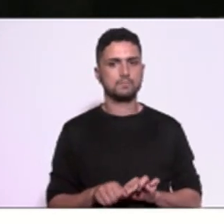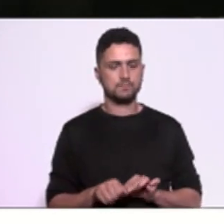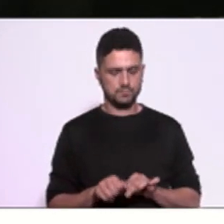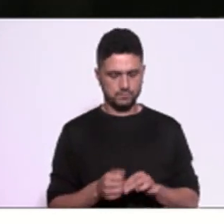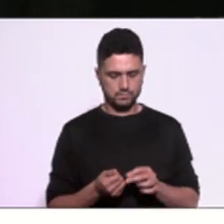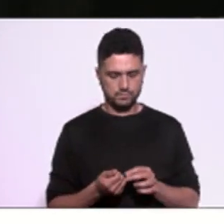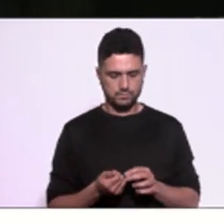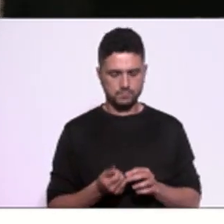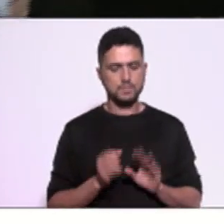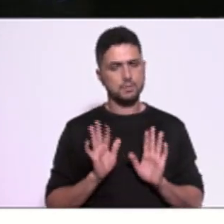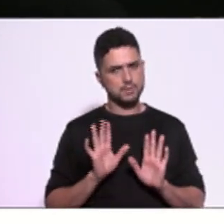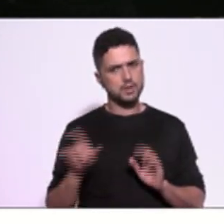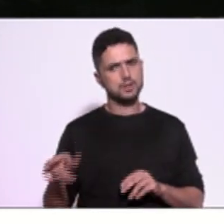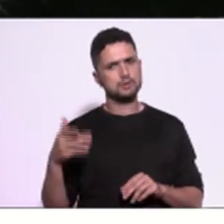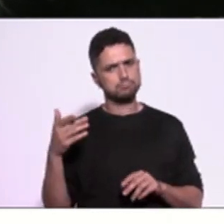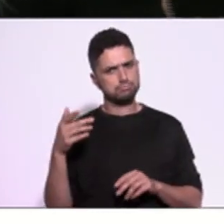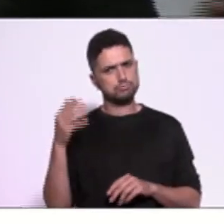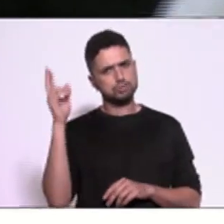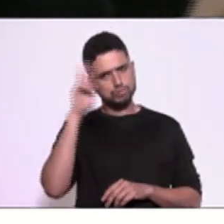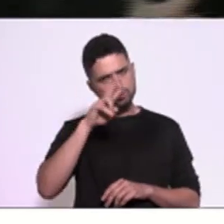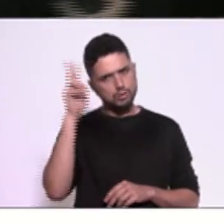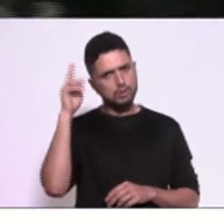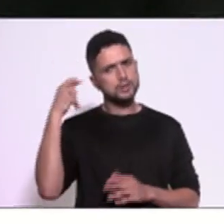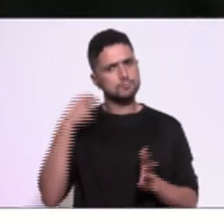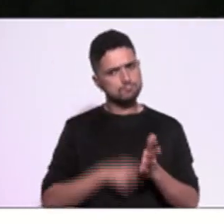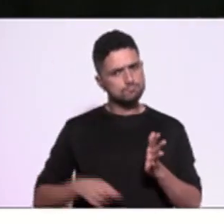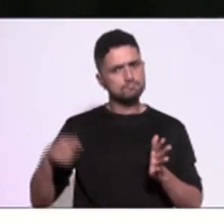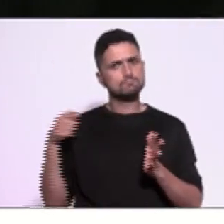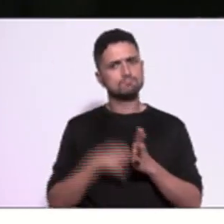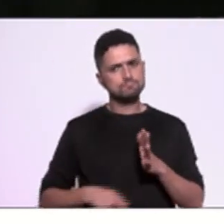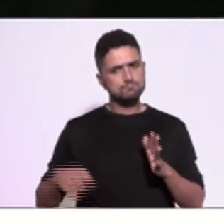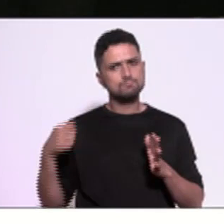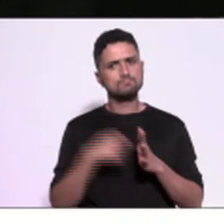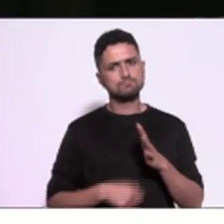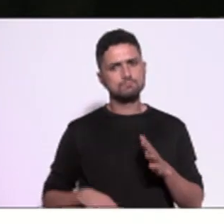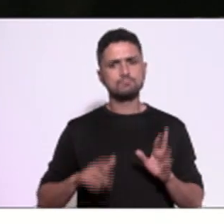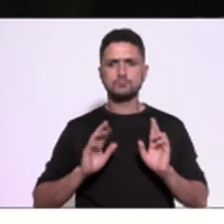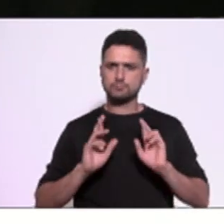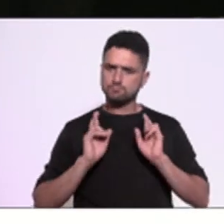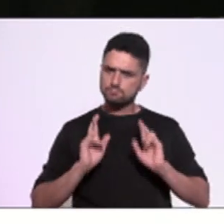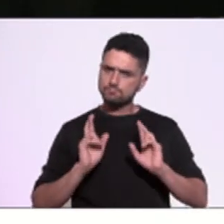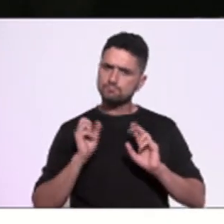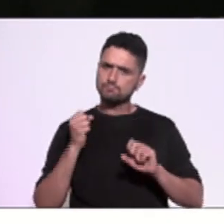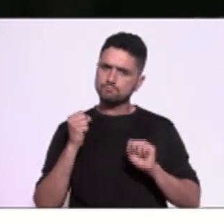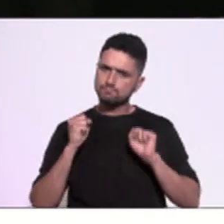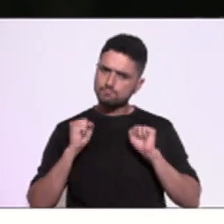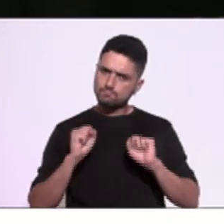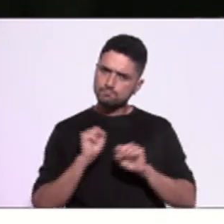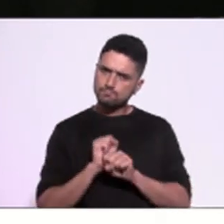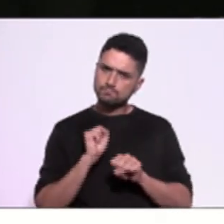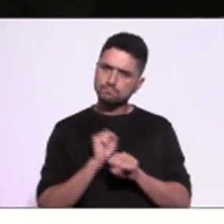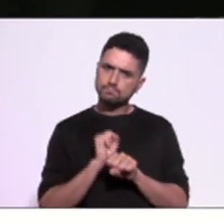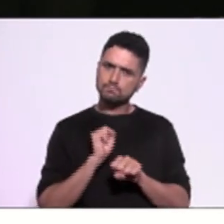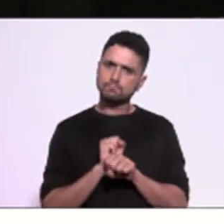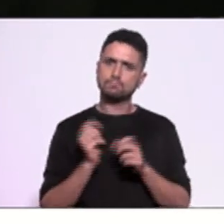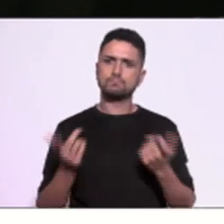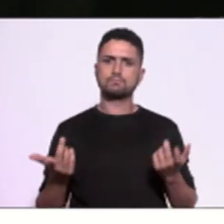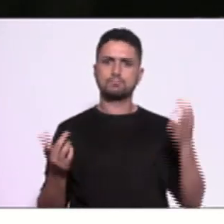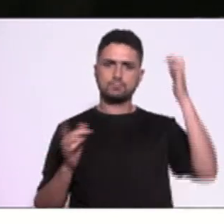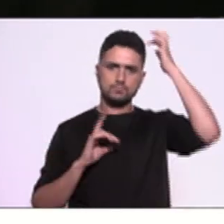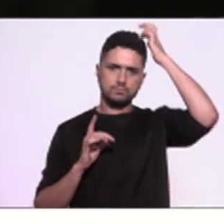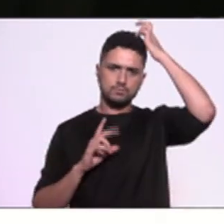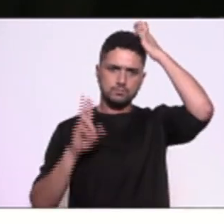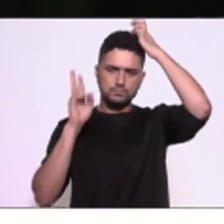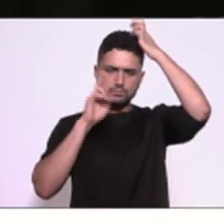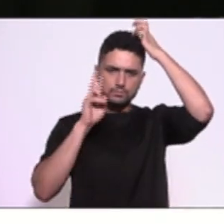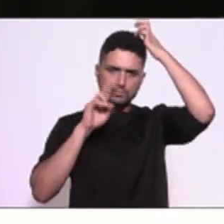história devido à sua obstinação e perseverança em conseguir realizar o restauro do Templo da